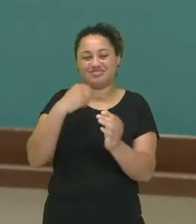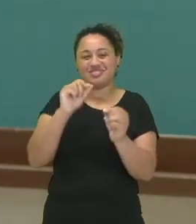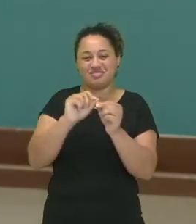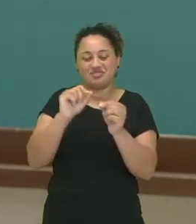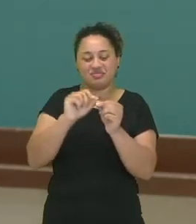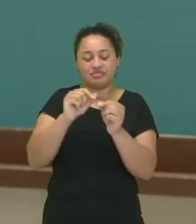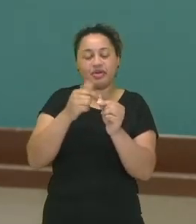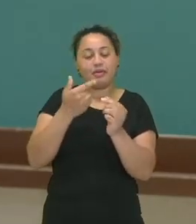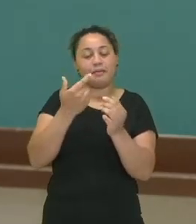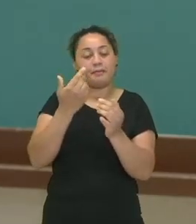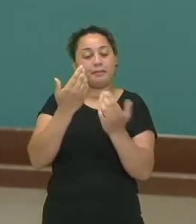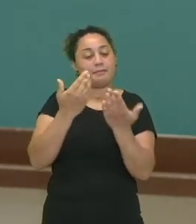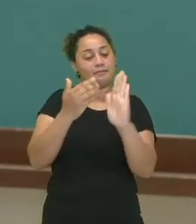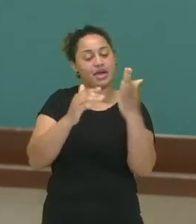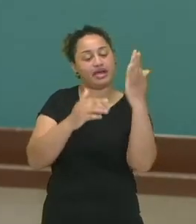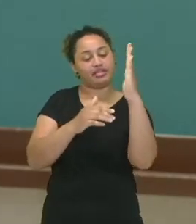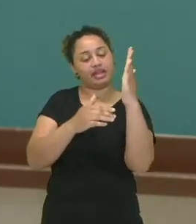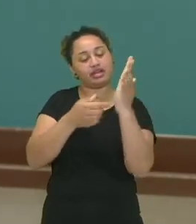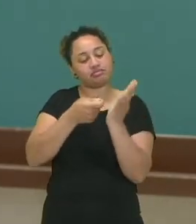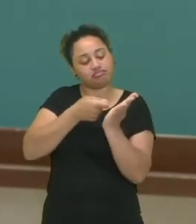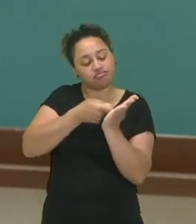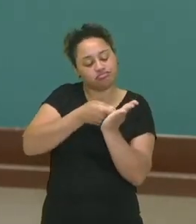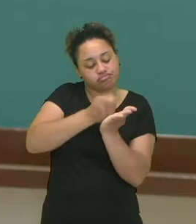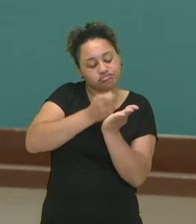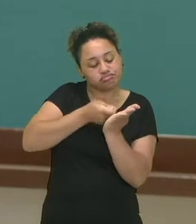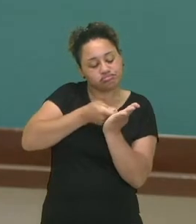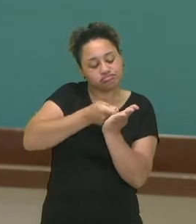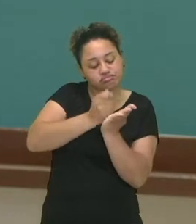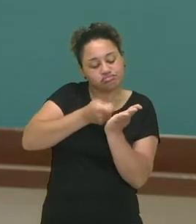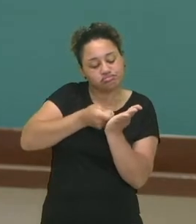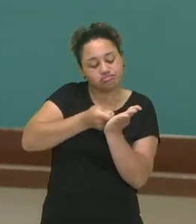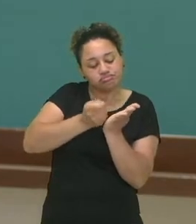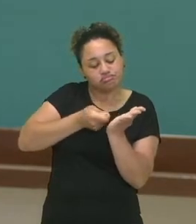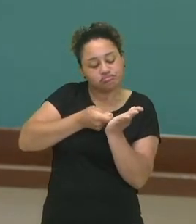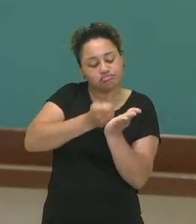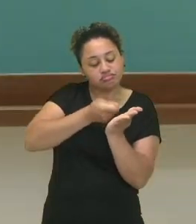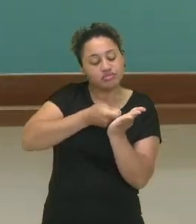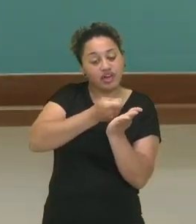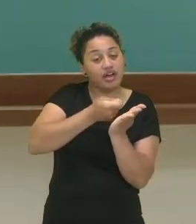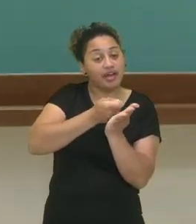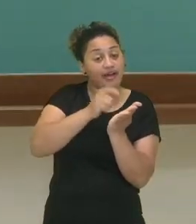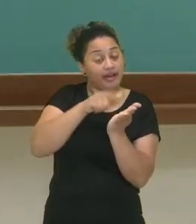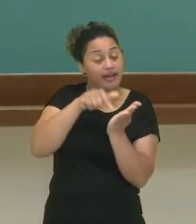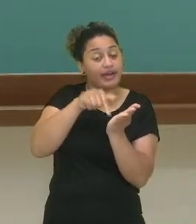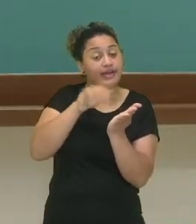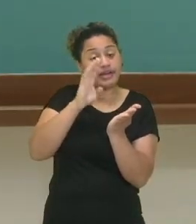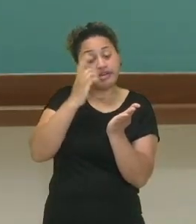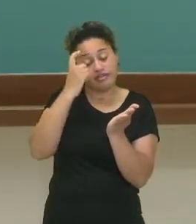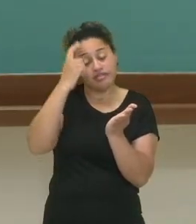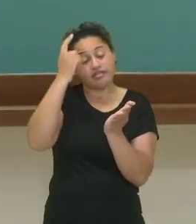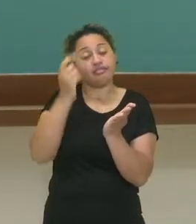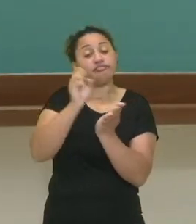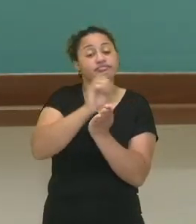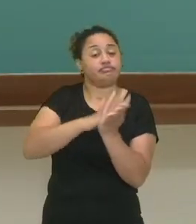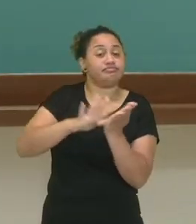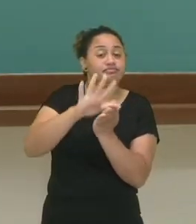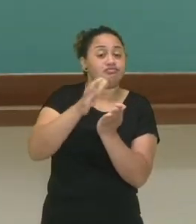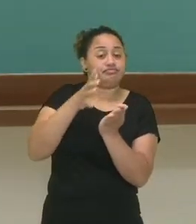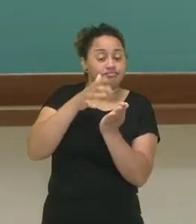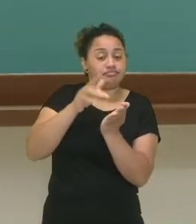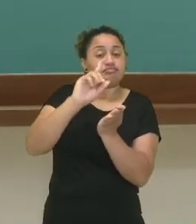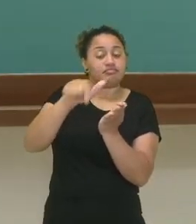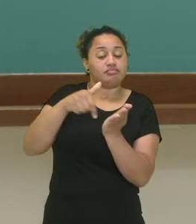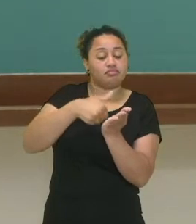a madeira e você entalha, você tira dessa madeira essas formas, né? Esses desenhos e depois você vai passar